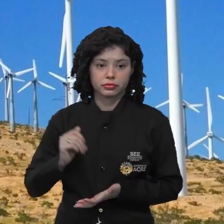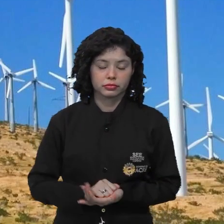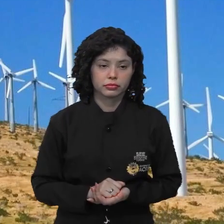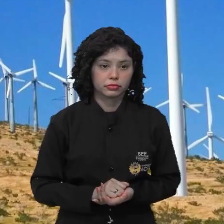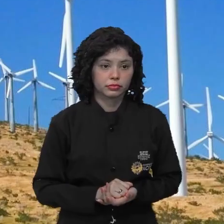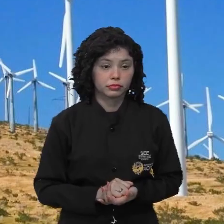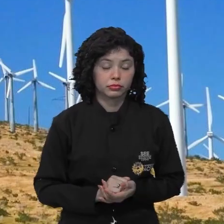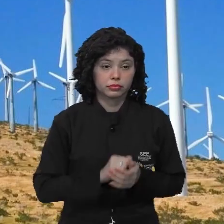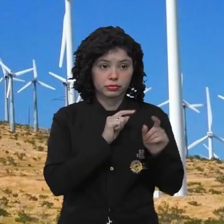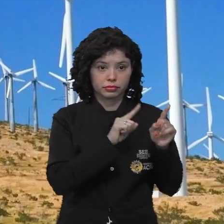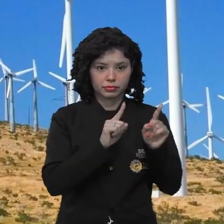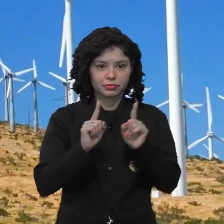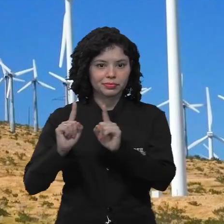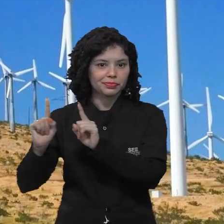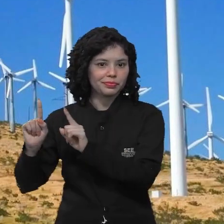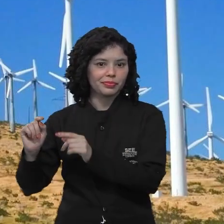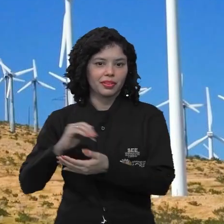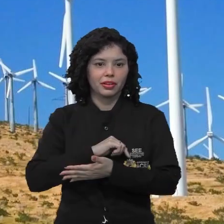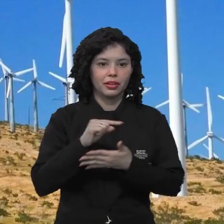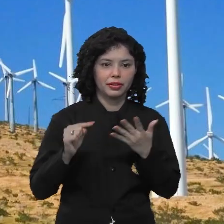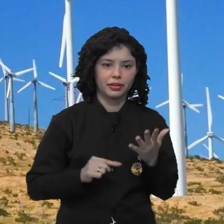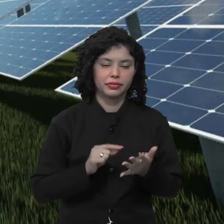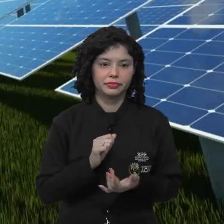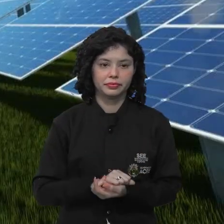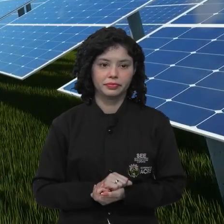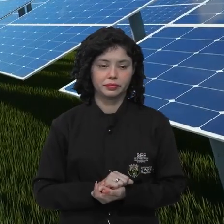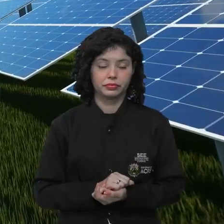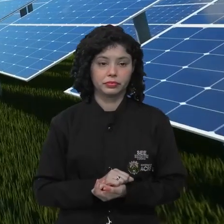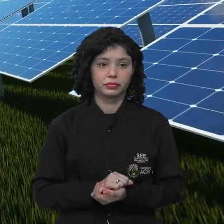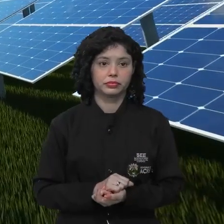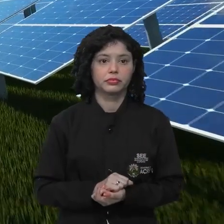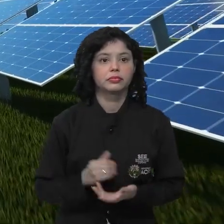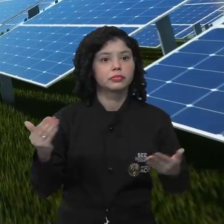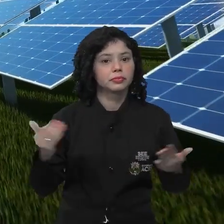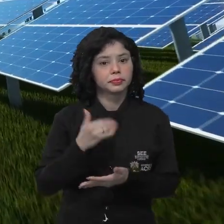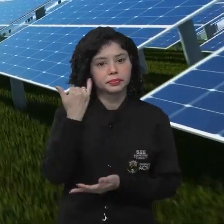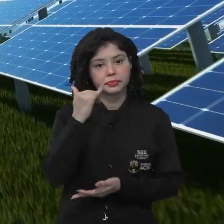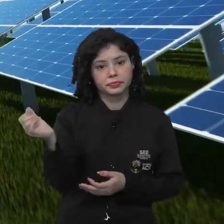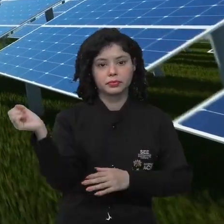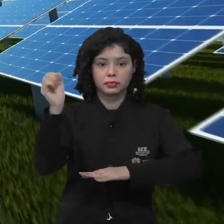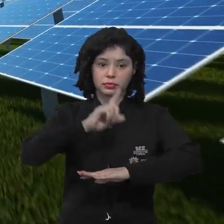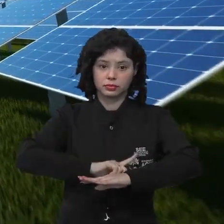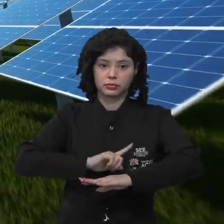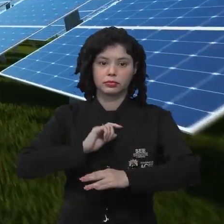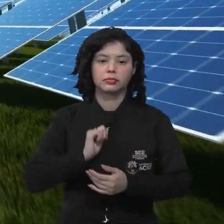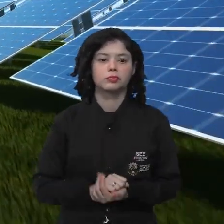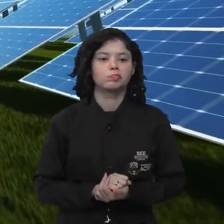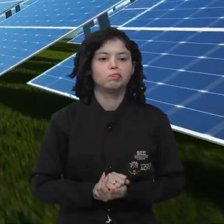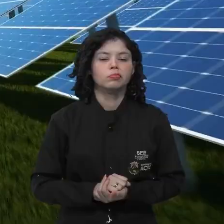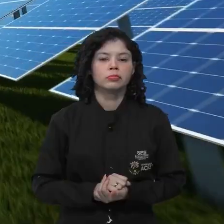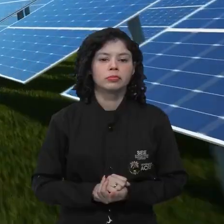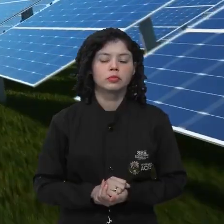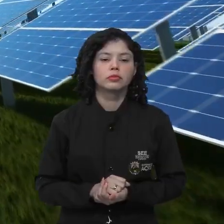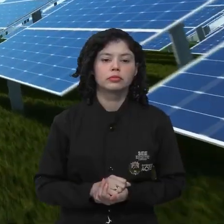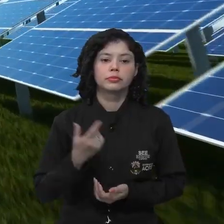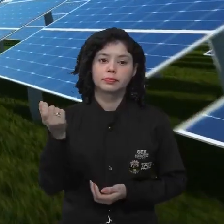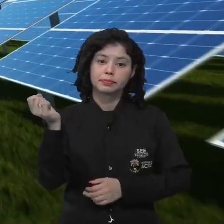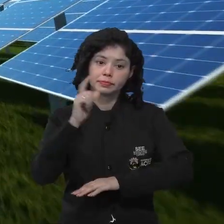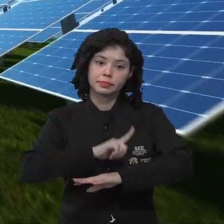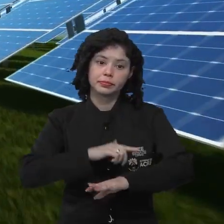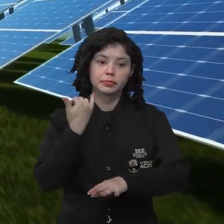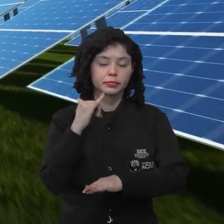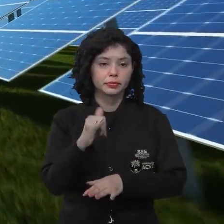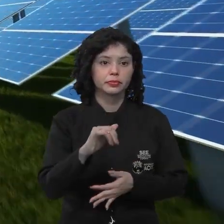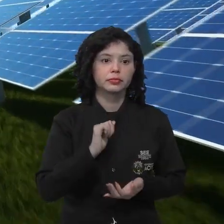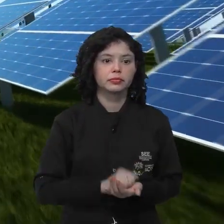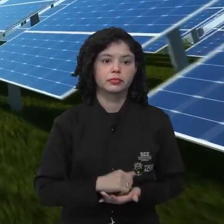gente? Um monte de aerogeradores. Agora, a gente vai falar da energia solar. Né? Então, a energia solar é o